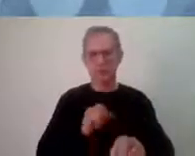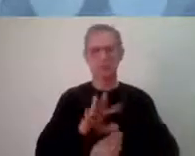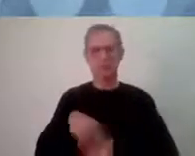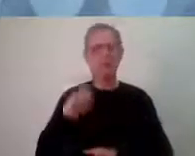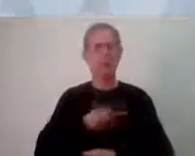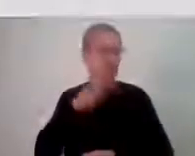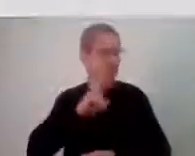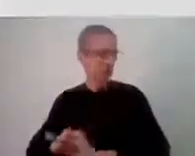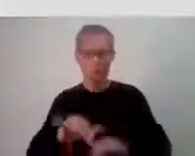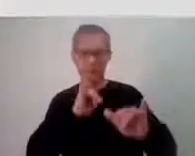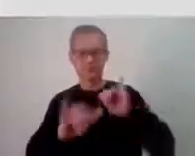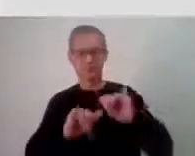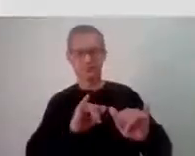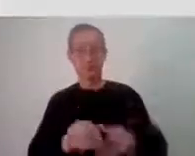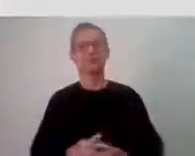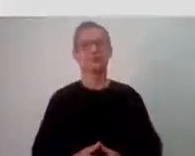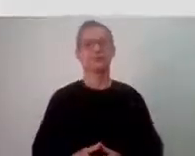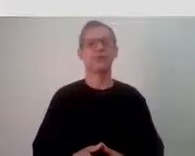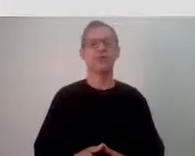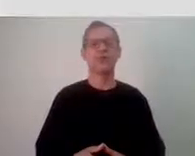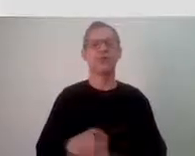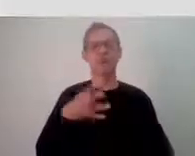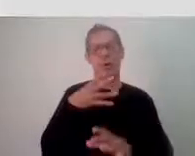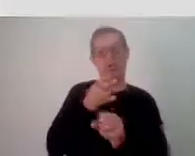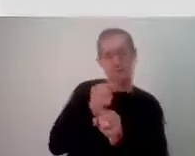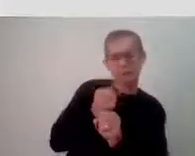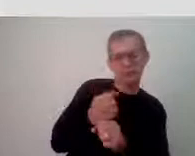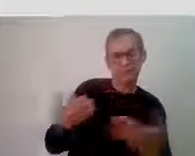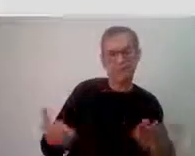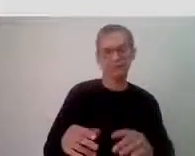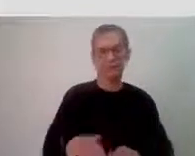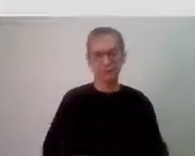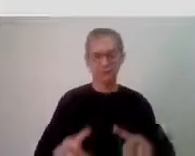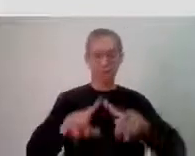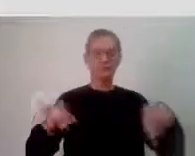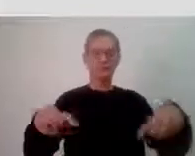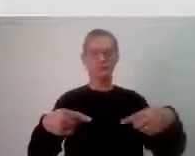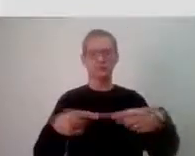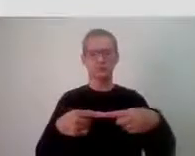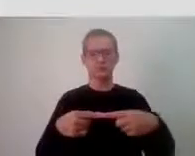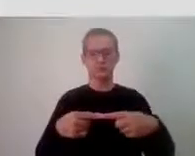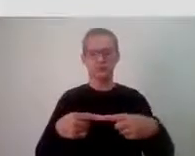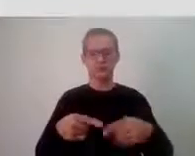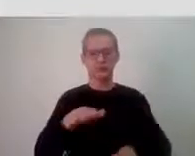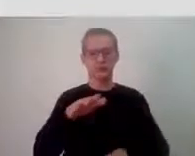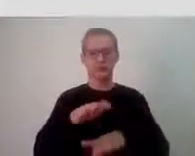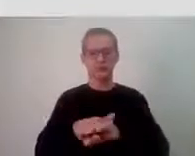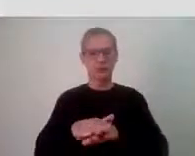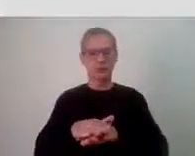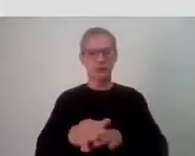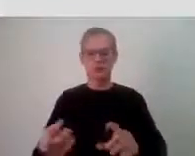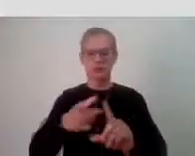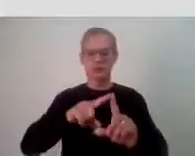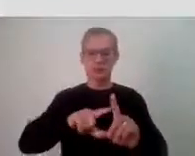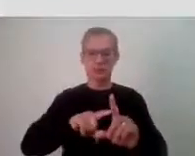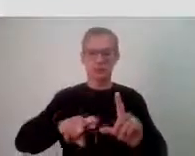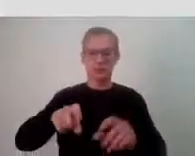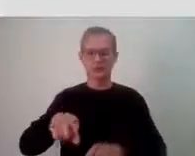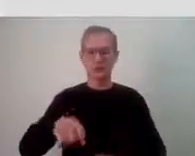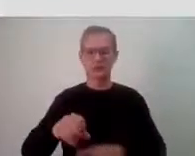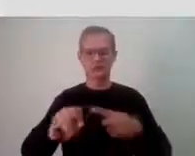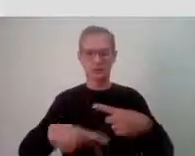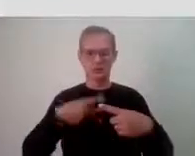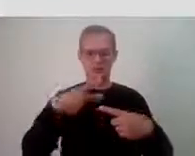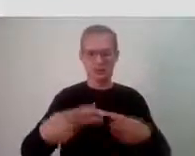a gente ver algumas informações. Vamos calcular a área abaixo dessa curva x ao quadrado, utilizando aí a nossa